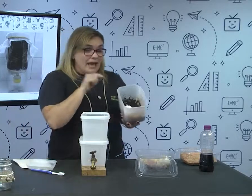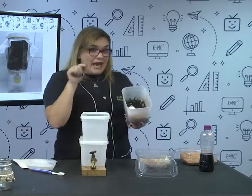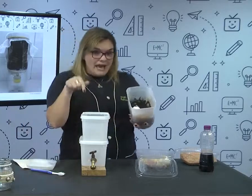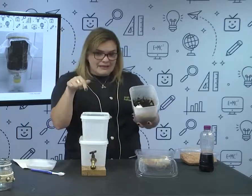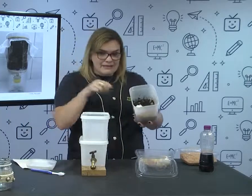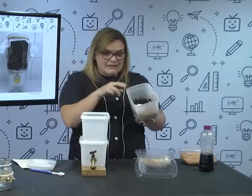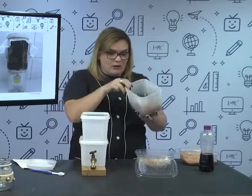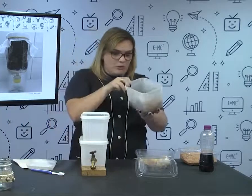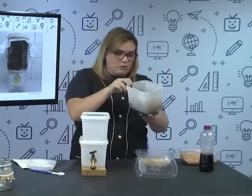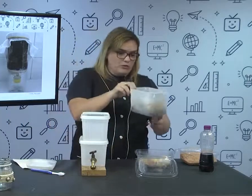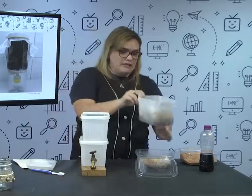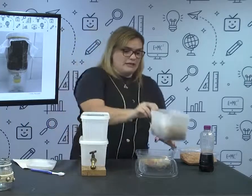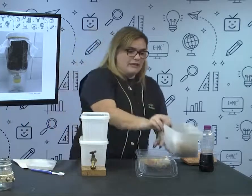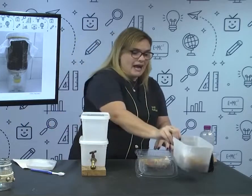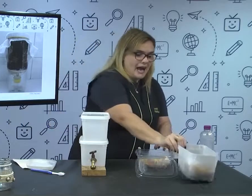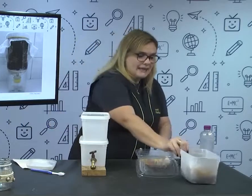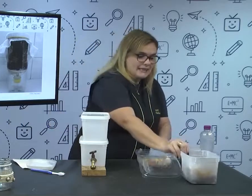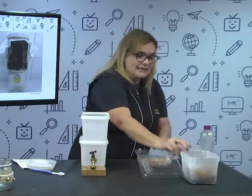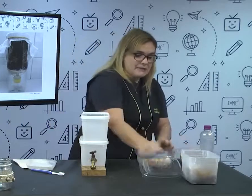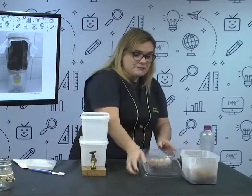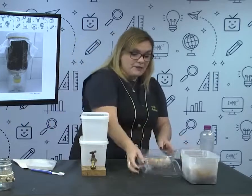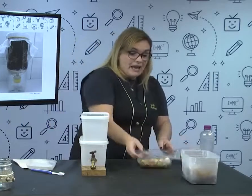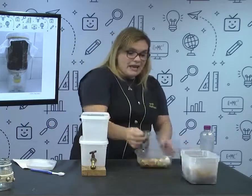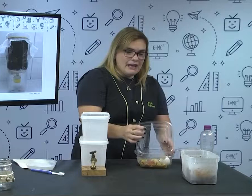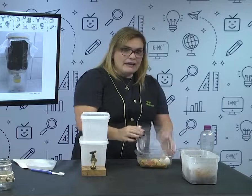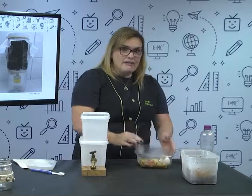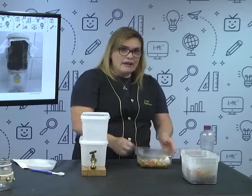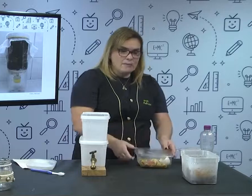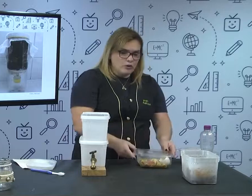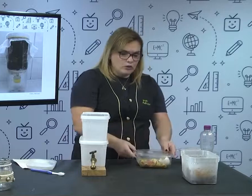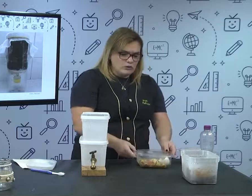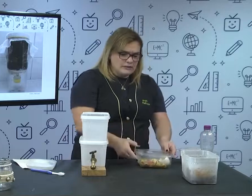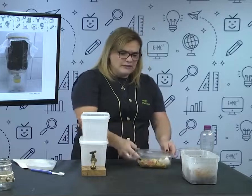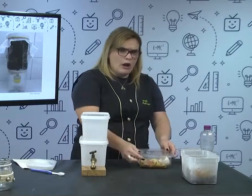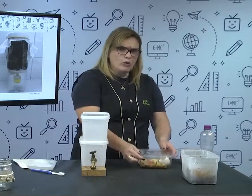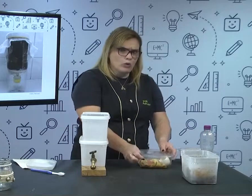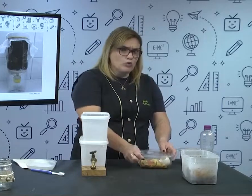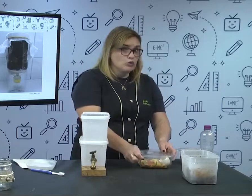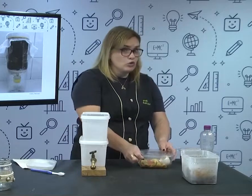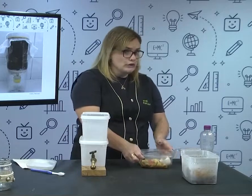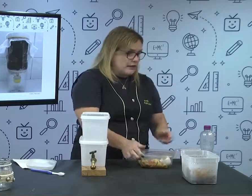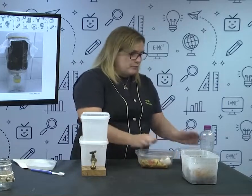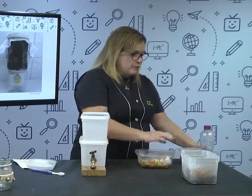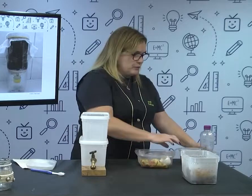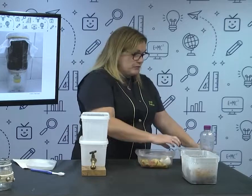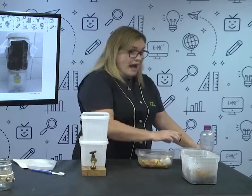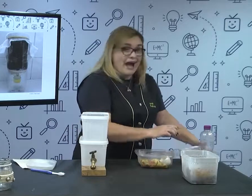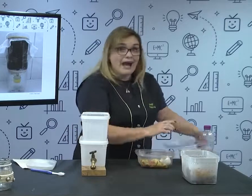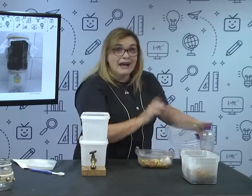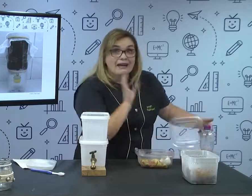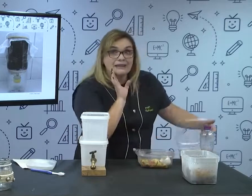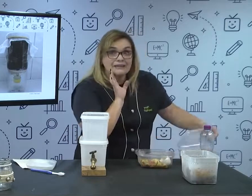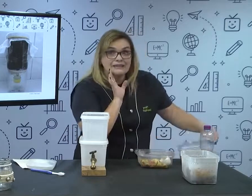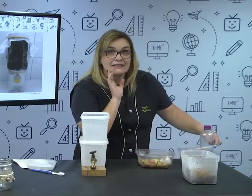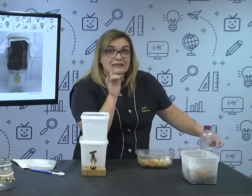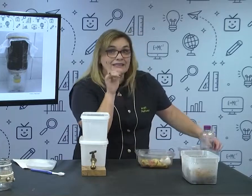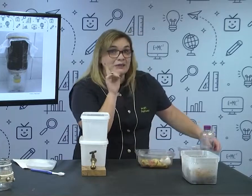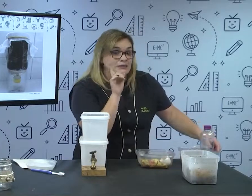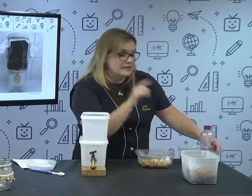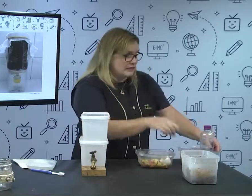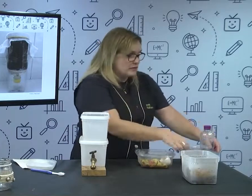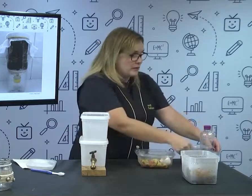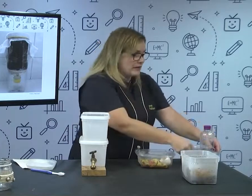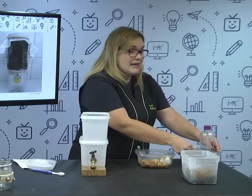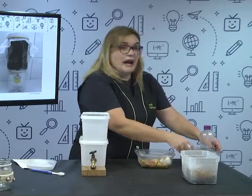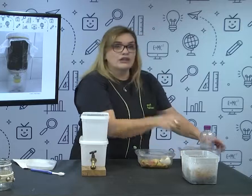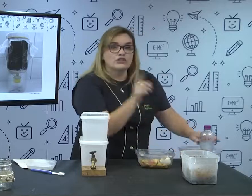crescerem. Essa composteira aqui, ela vai produzir ao longo do tempo.